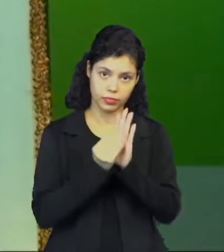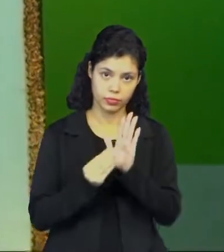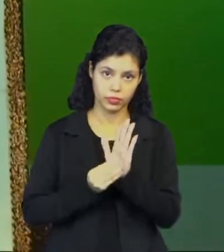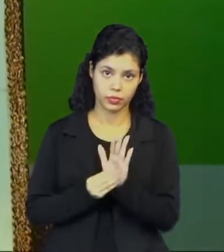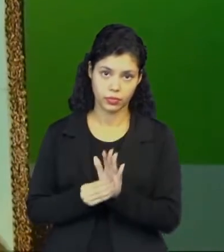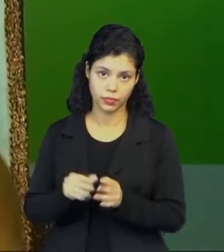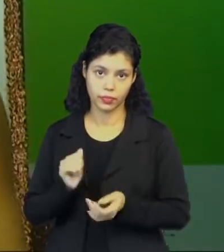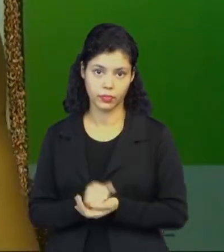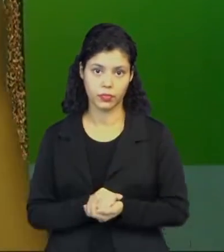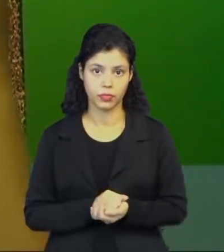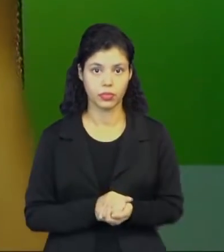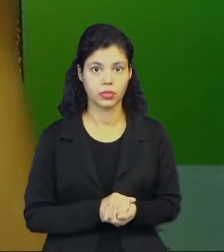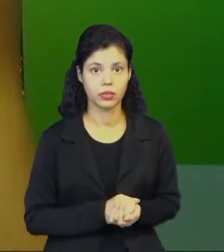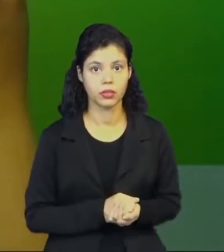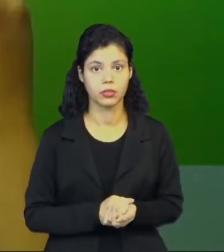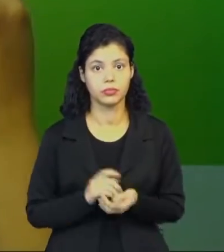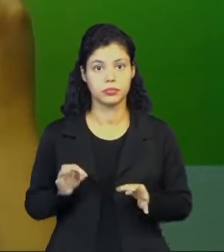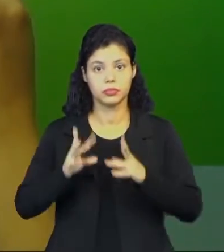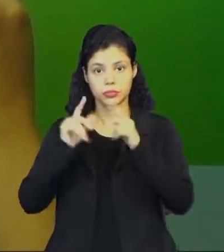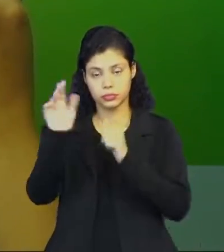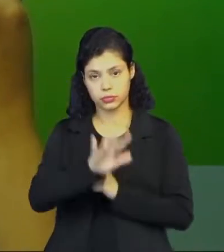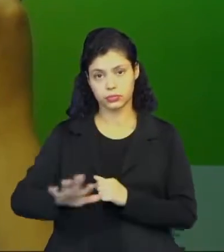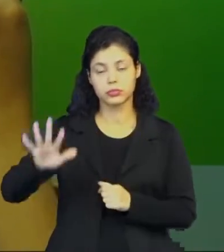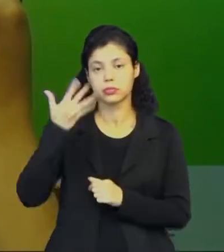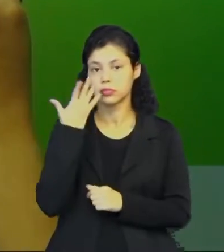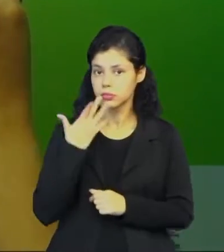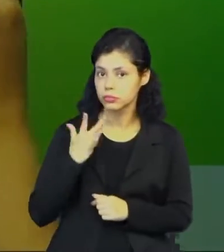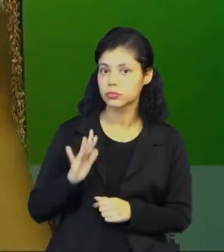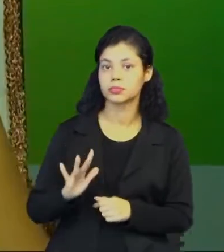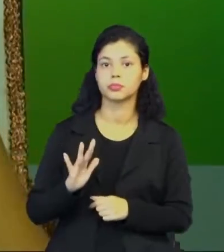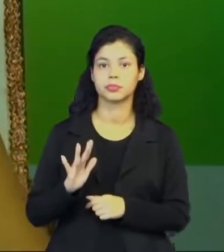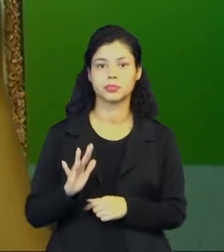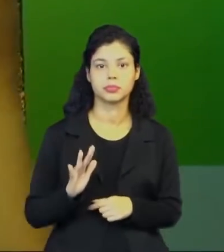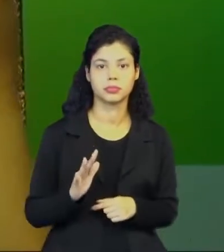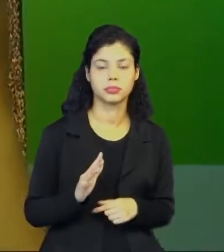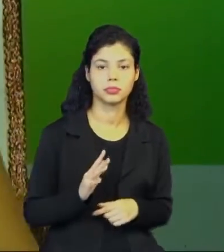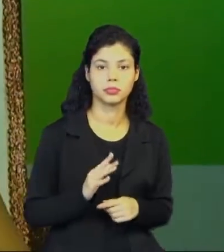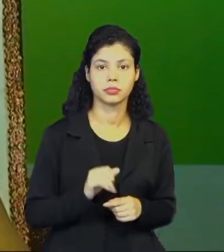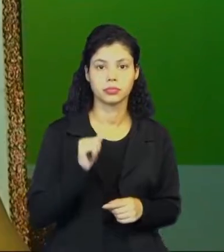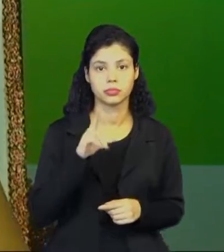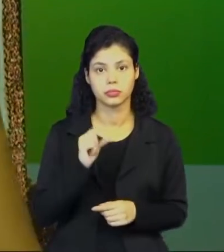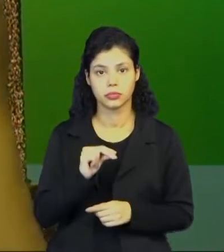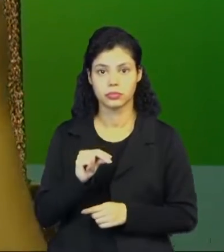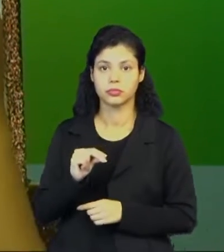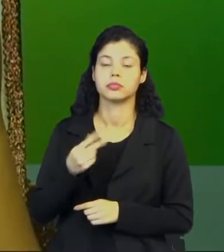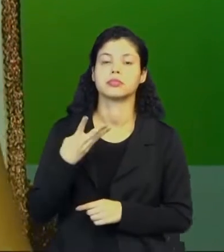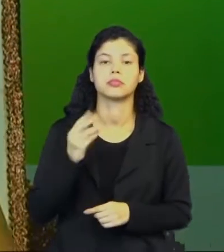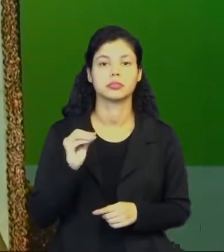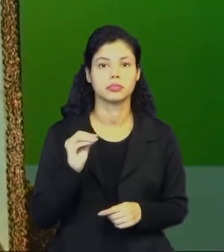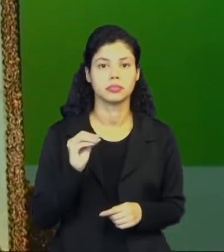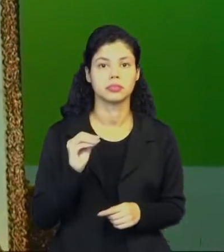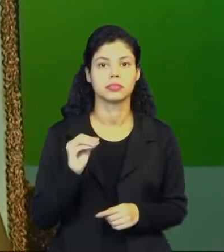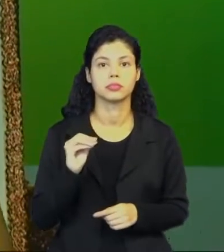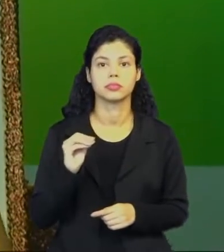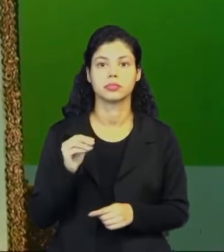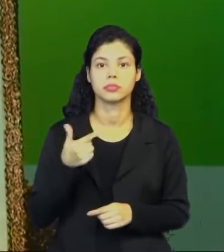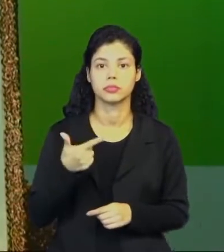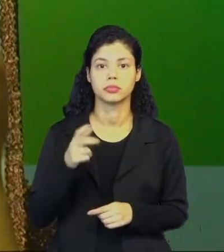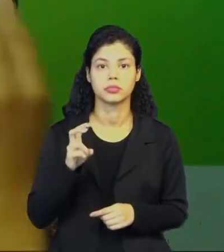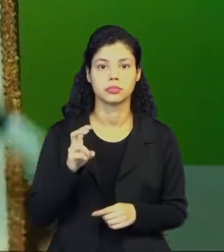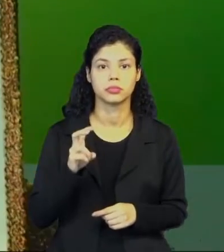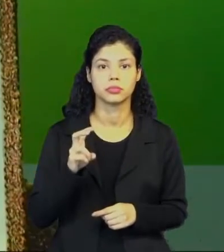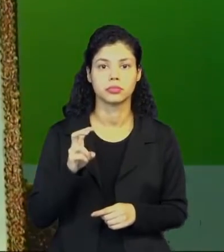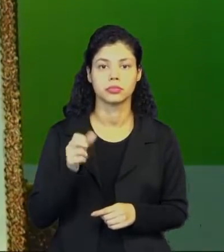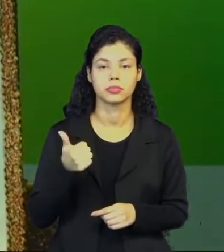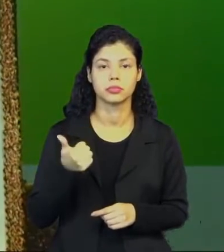a professora fez com os alunos, tinha um total de crianças. A uva tinha 50, banana 40, melancia